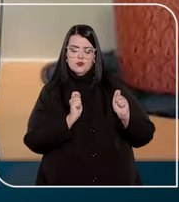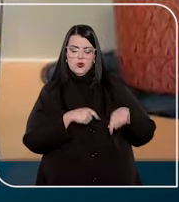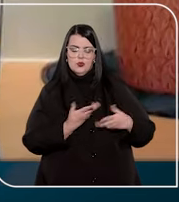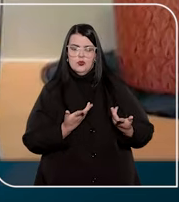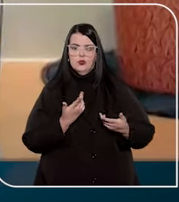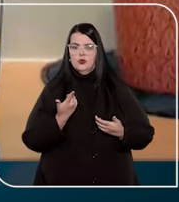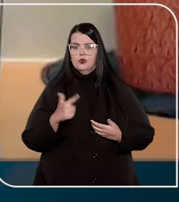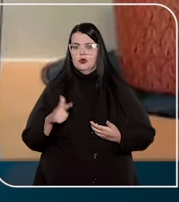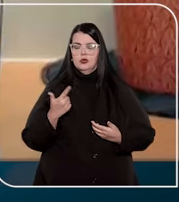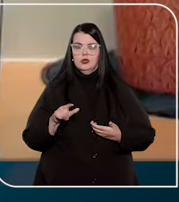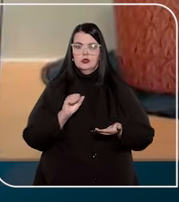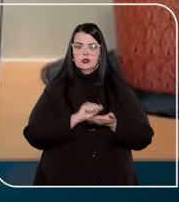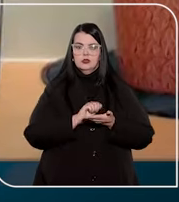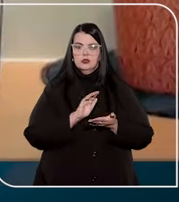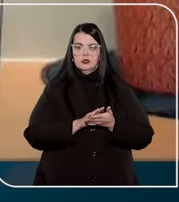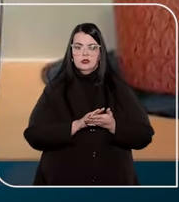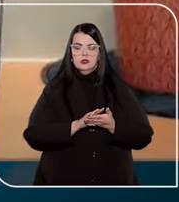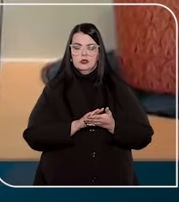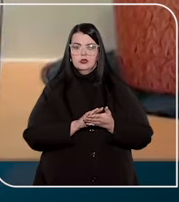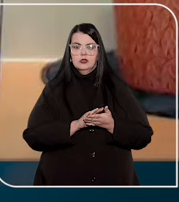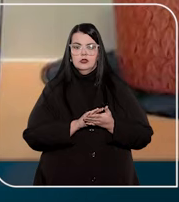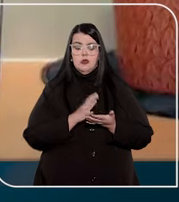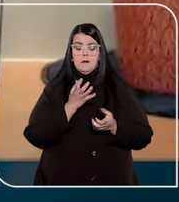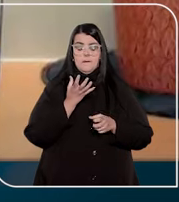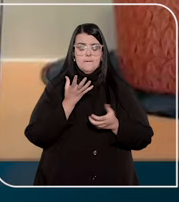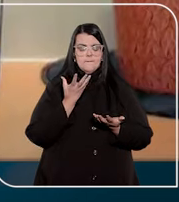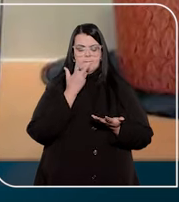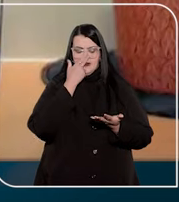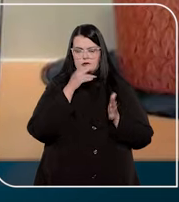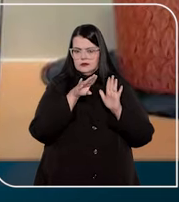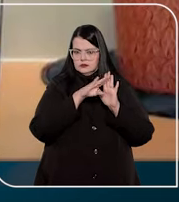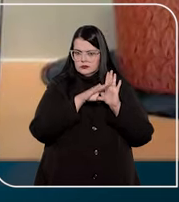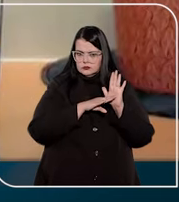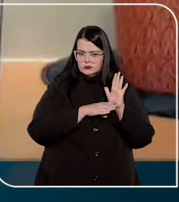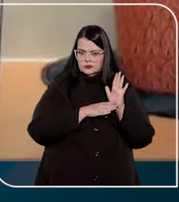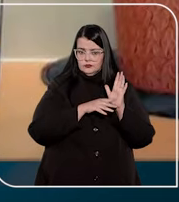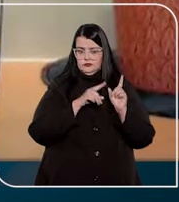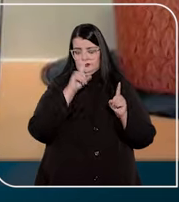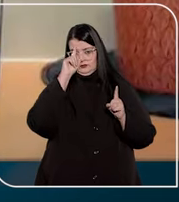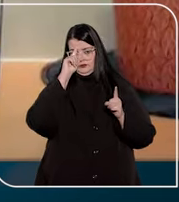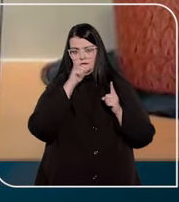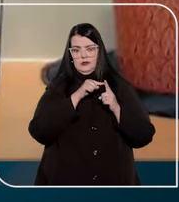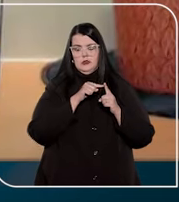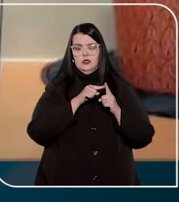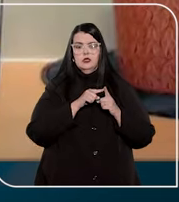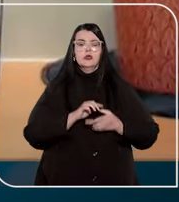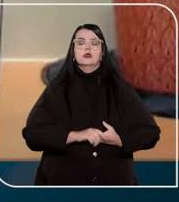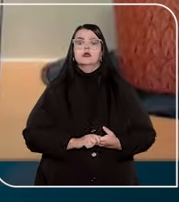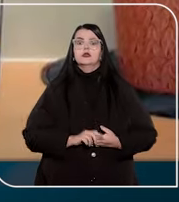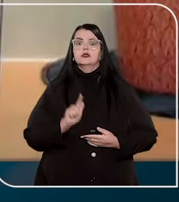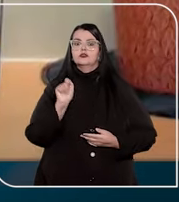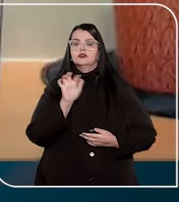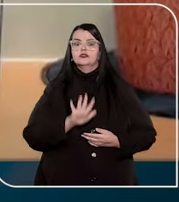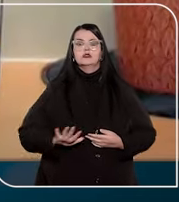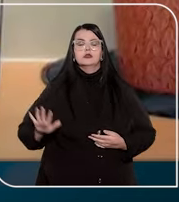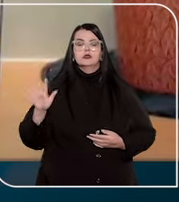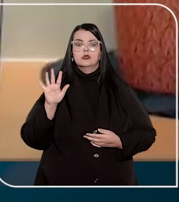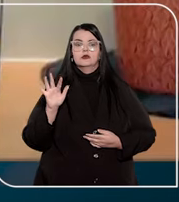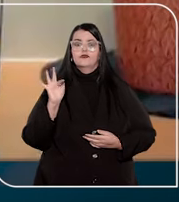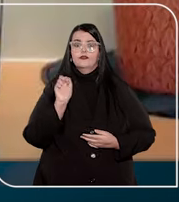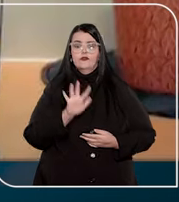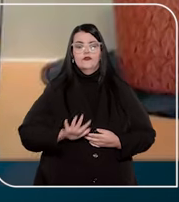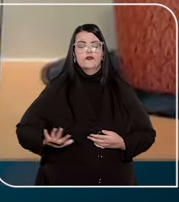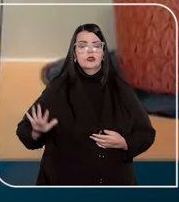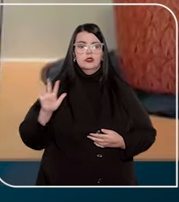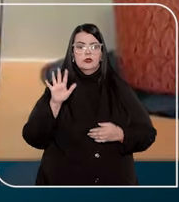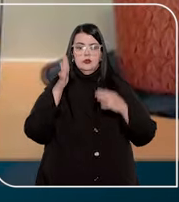de revolvimento de matéria fática e, mais recentemente, a repercussão geral para o Supremo Federal, Tribunal Federal e